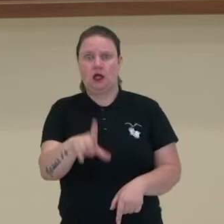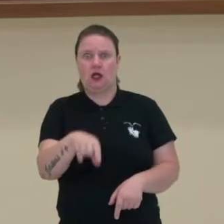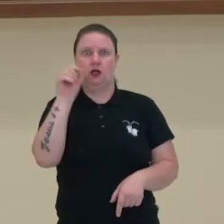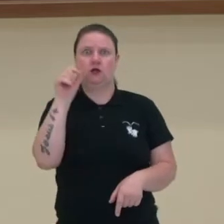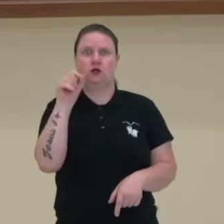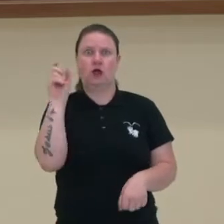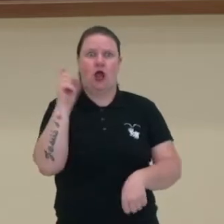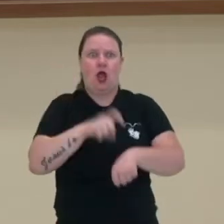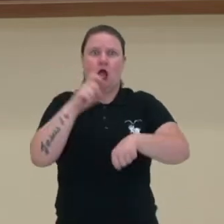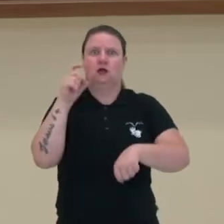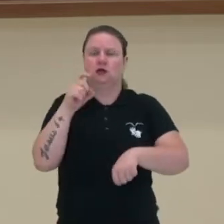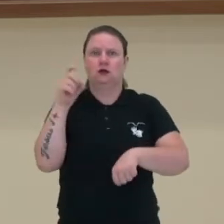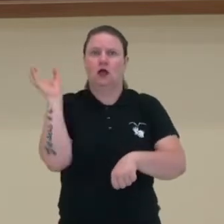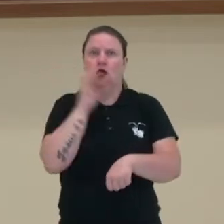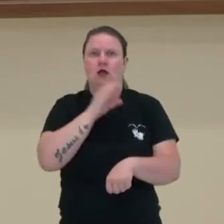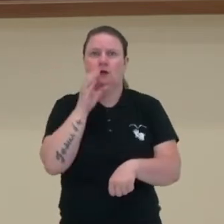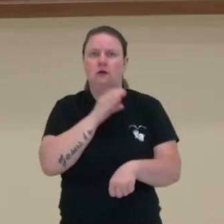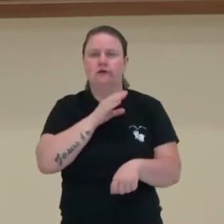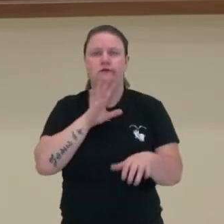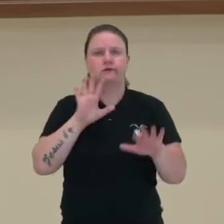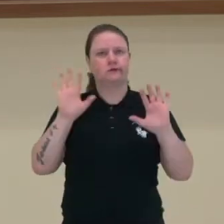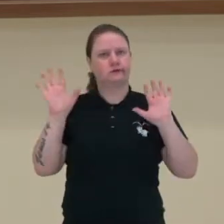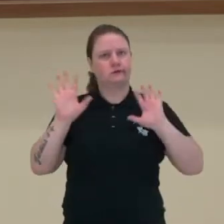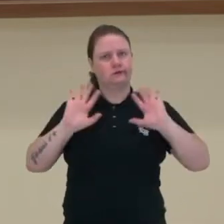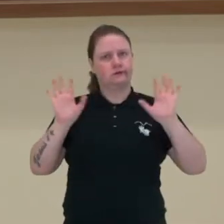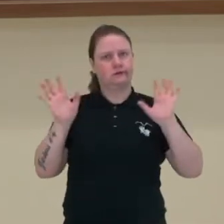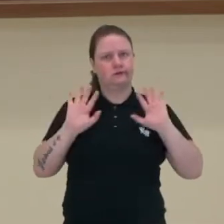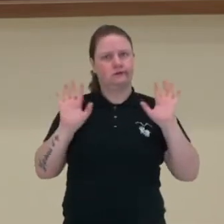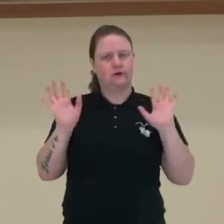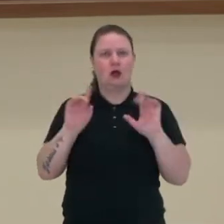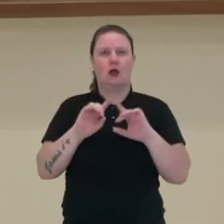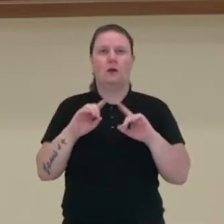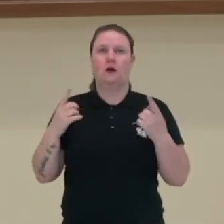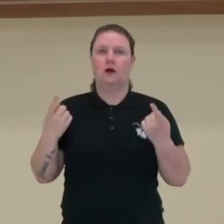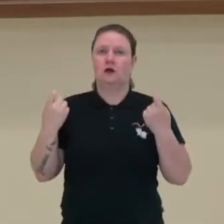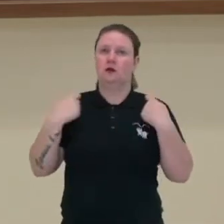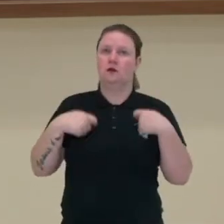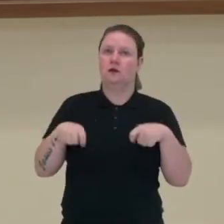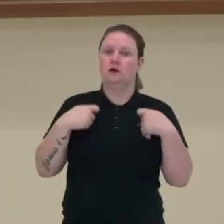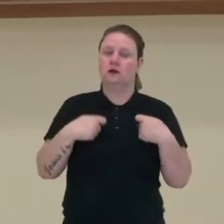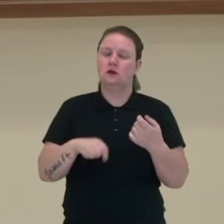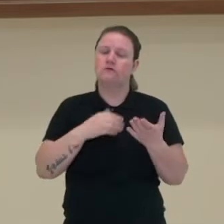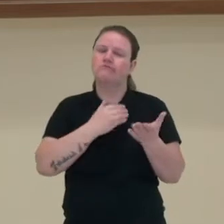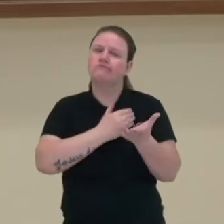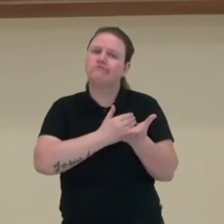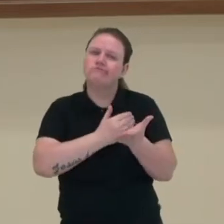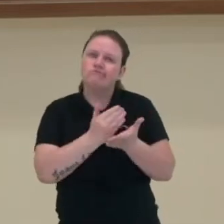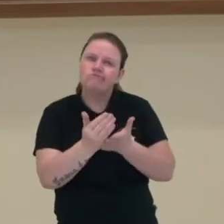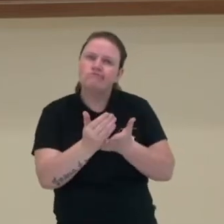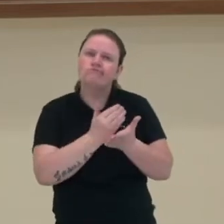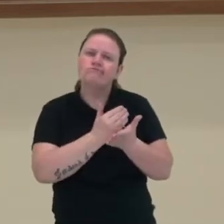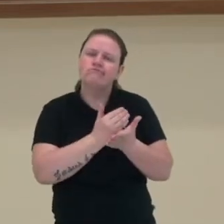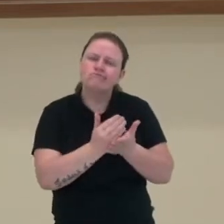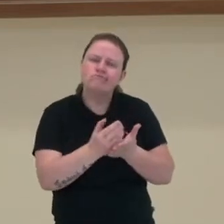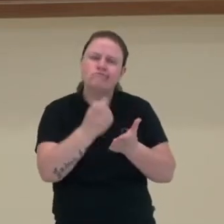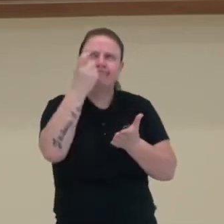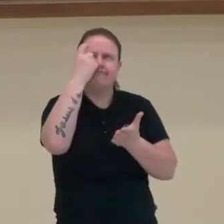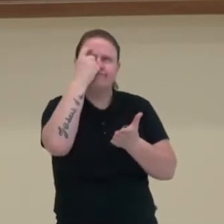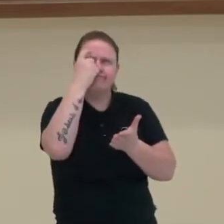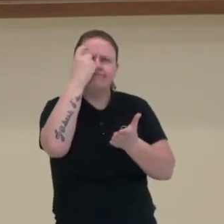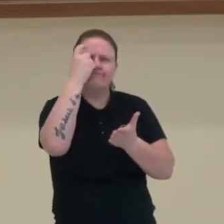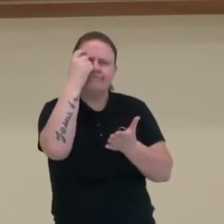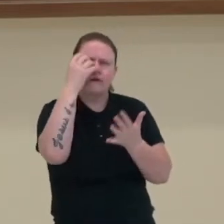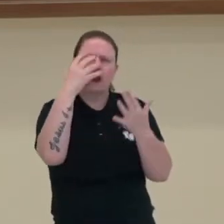aos 16, né? Então não é isso. Só que você precisa começar a entrar no mundo